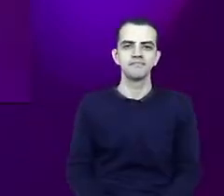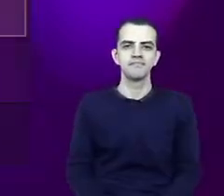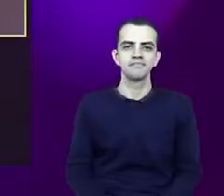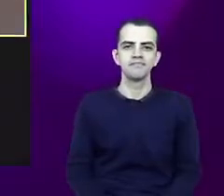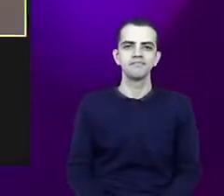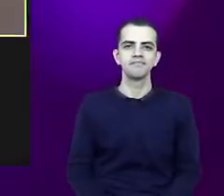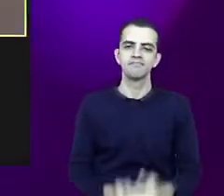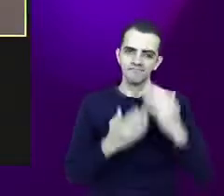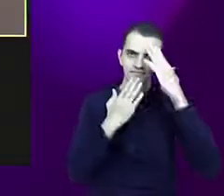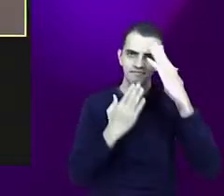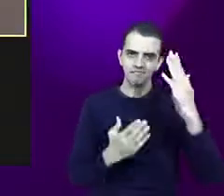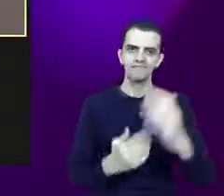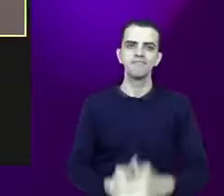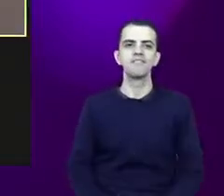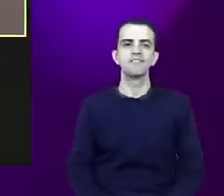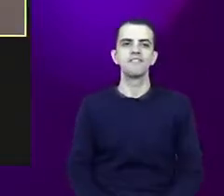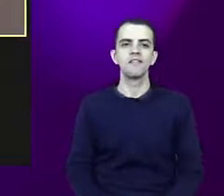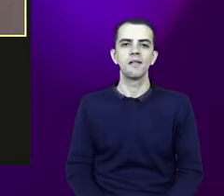Obrigado.